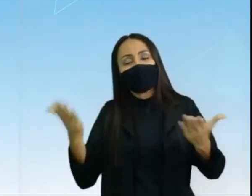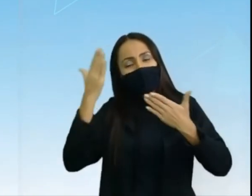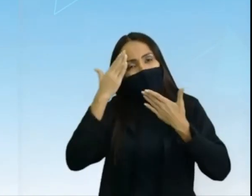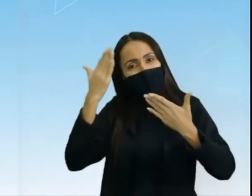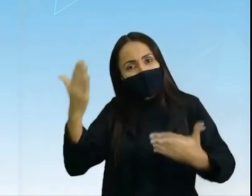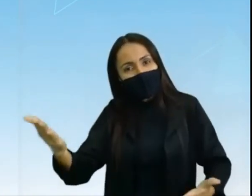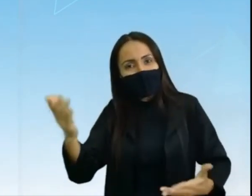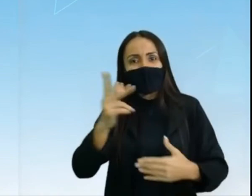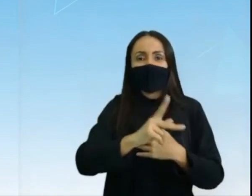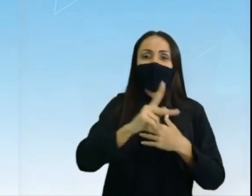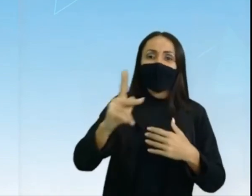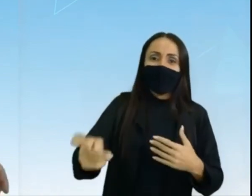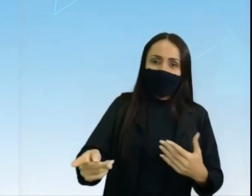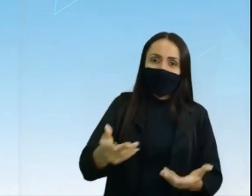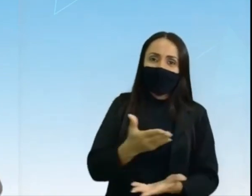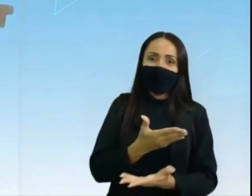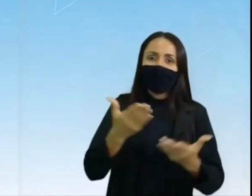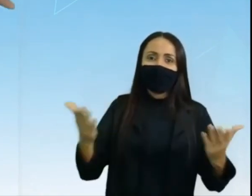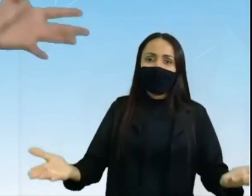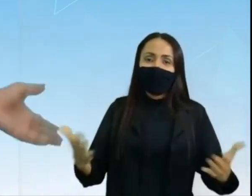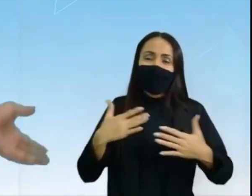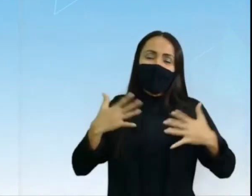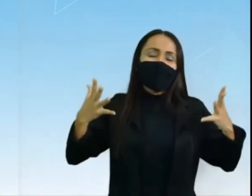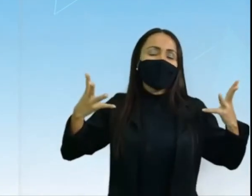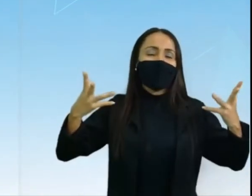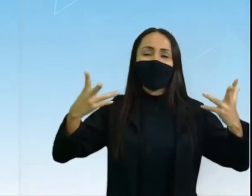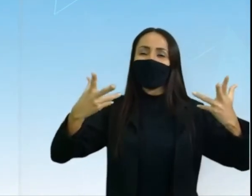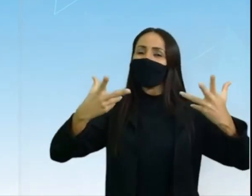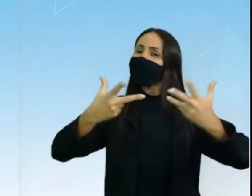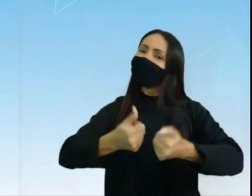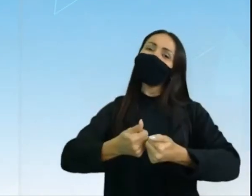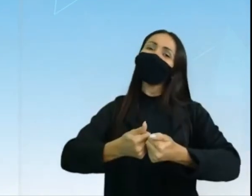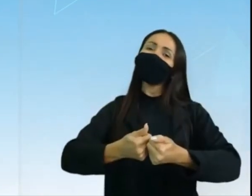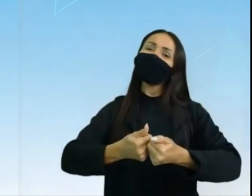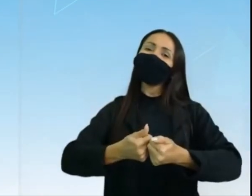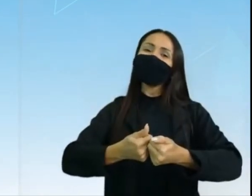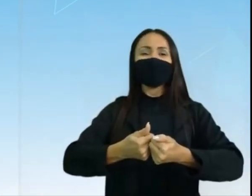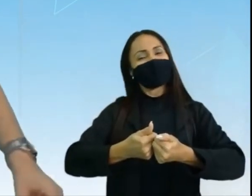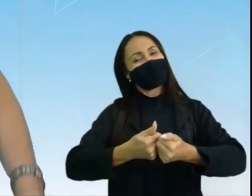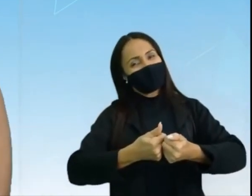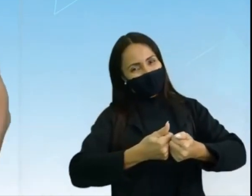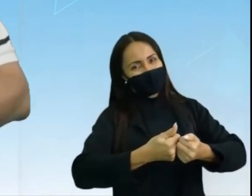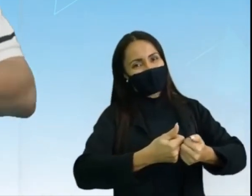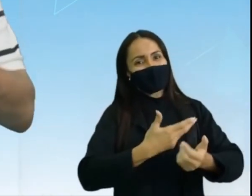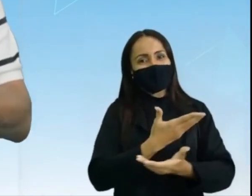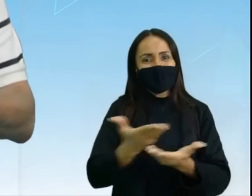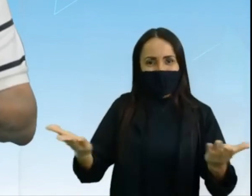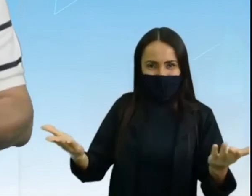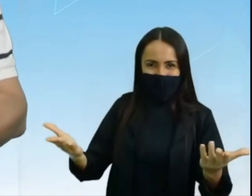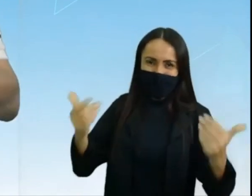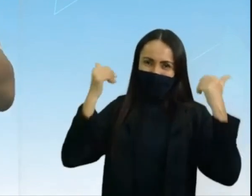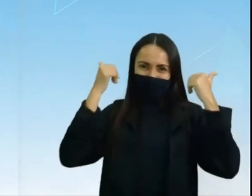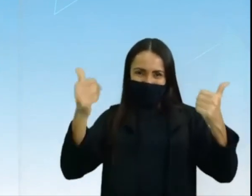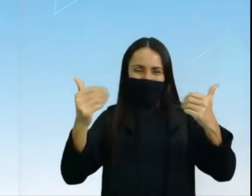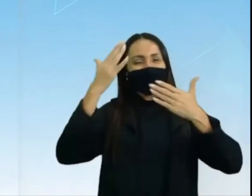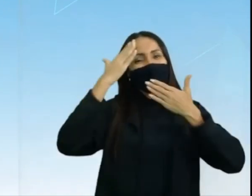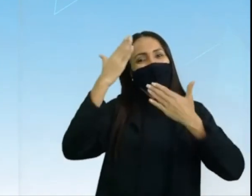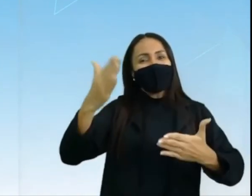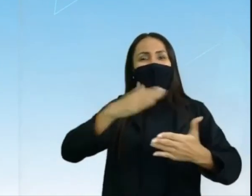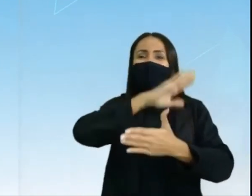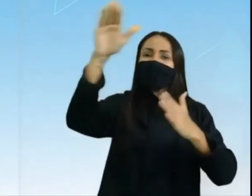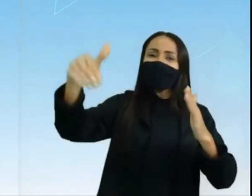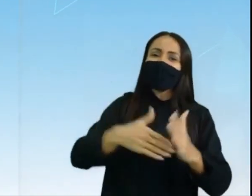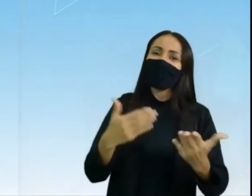à professora. Professora, estou maravilhado. Como é que seria? Maravilhado, é isso aí. Agradeço a